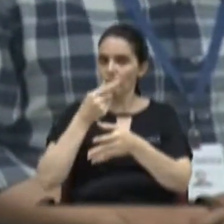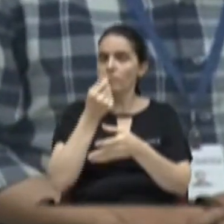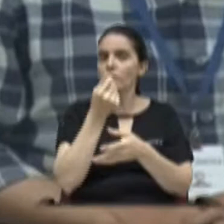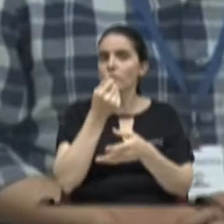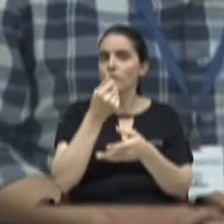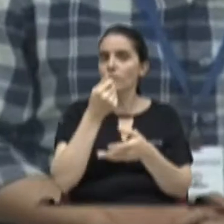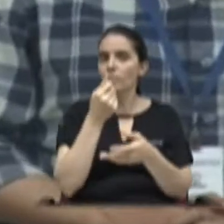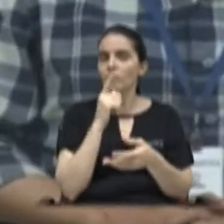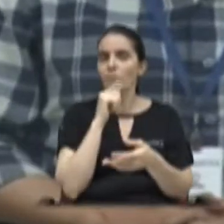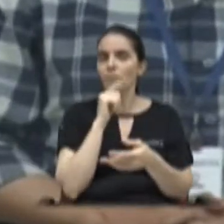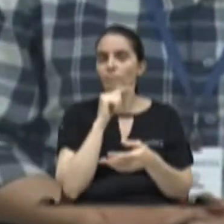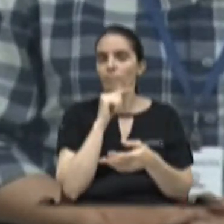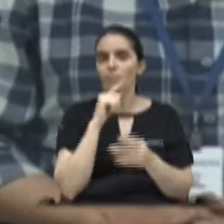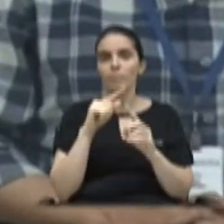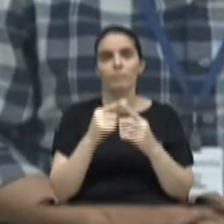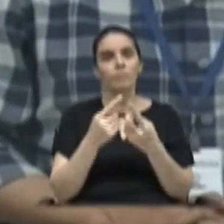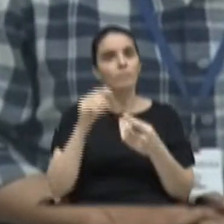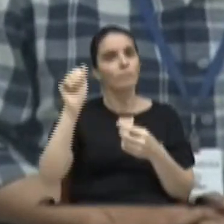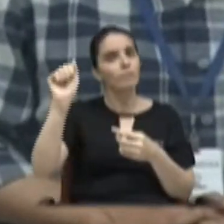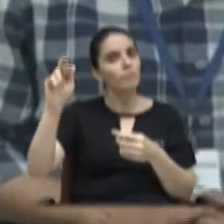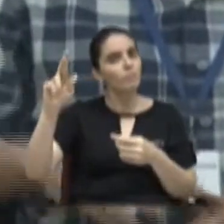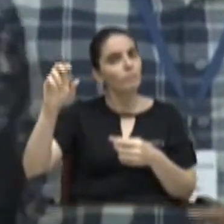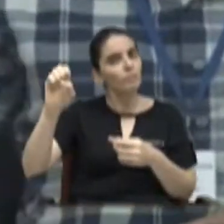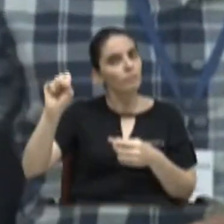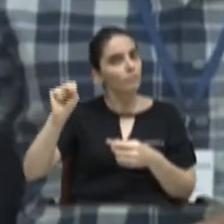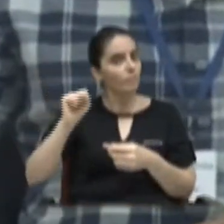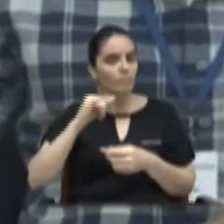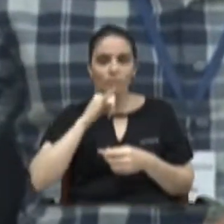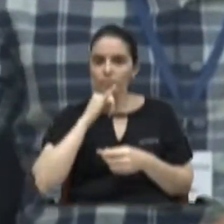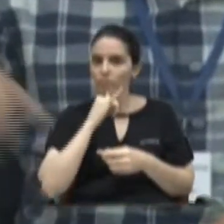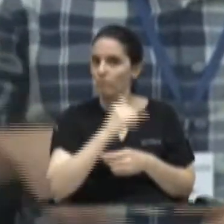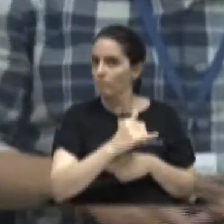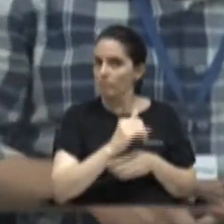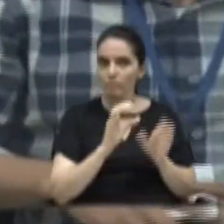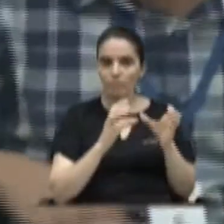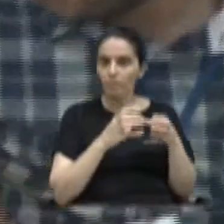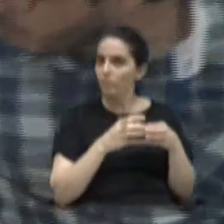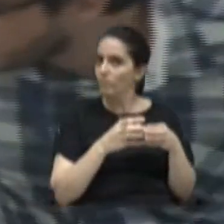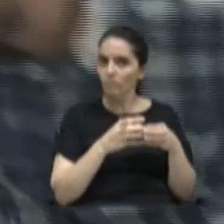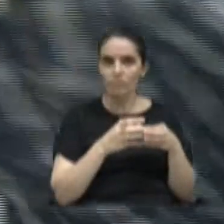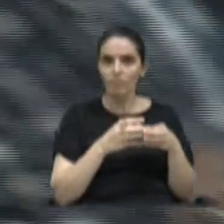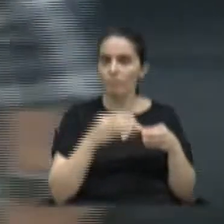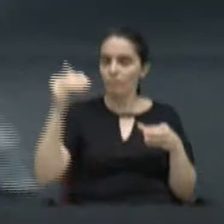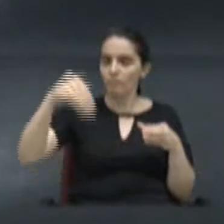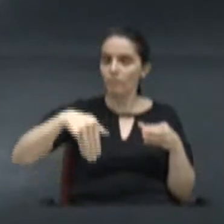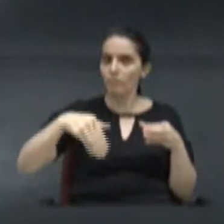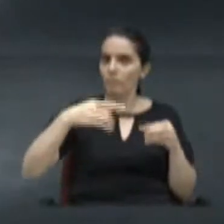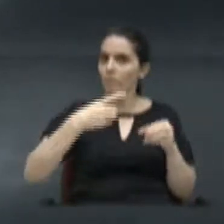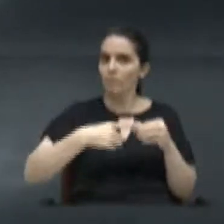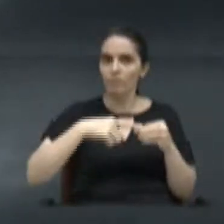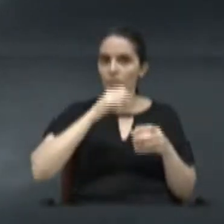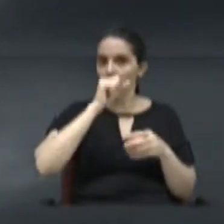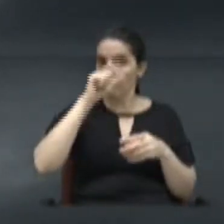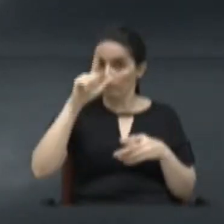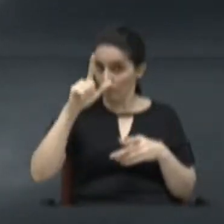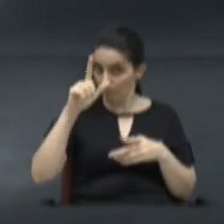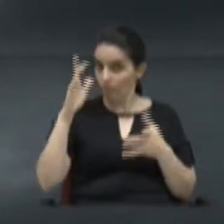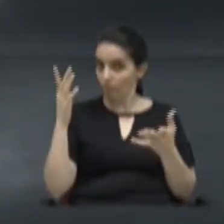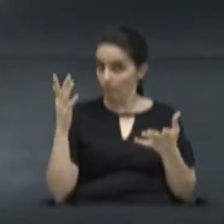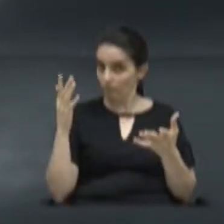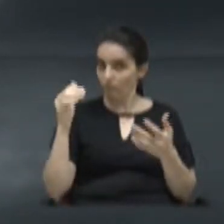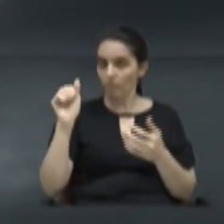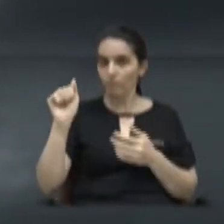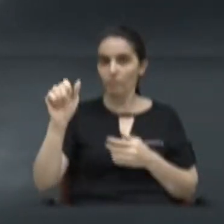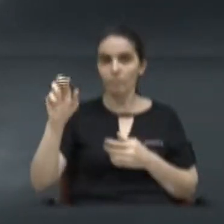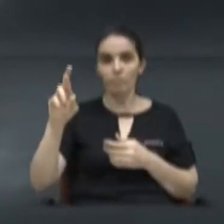a capacidade de comunicar a esta comissão que estaria no nosso município. E uma agência que tem de um